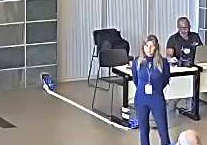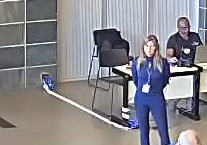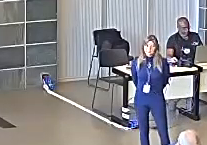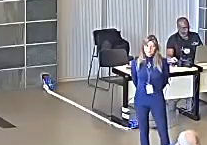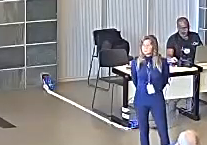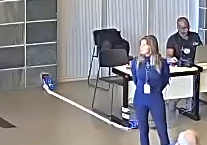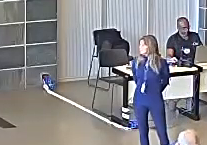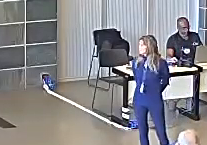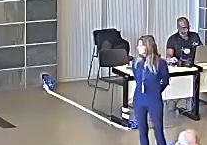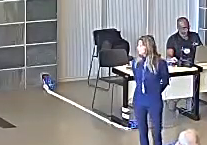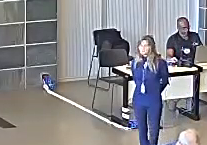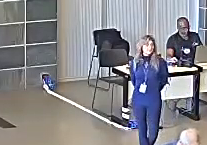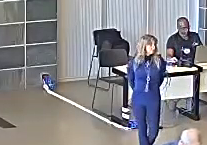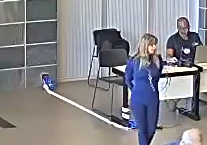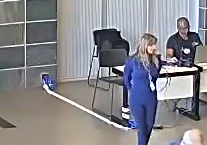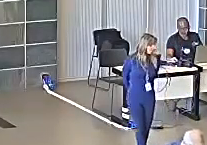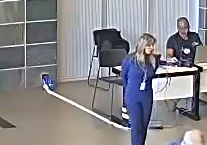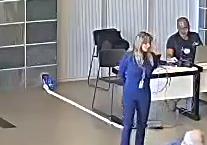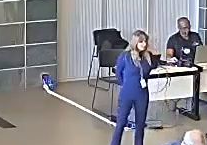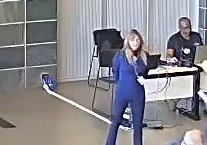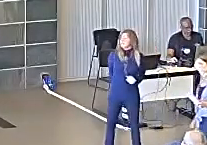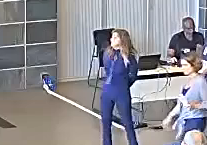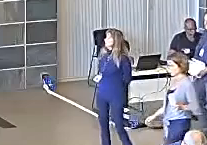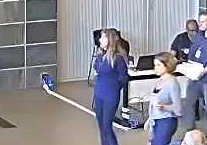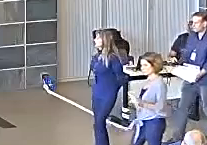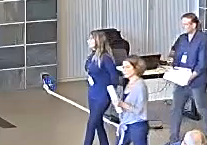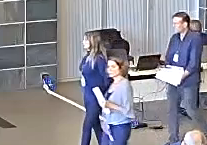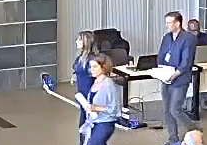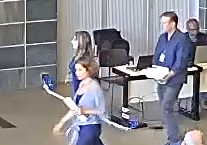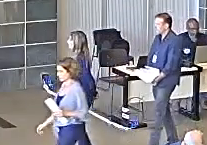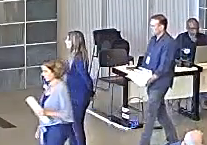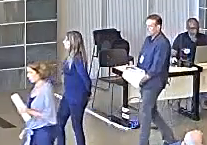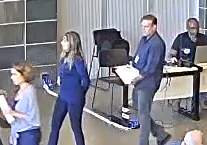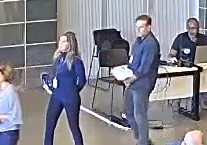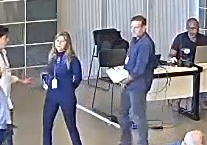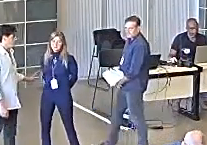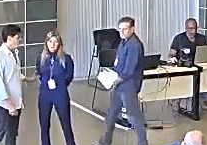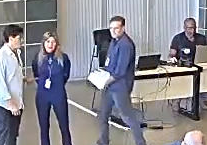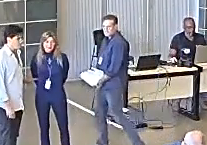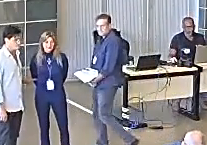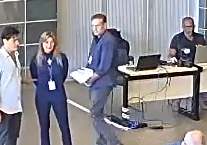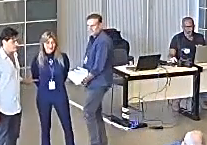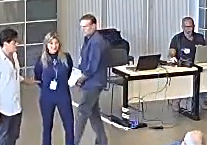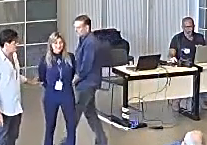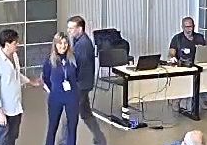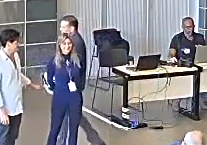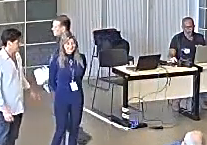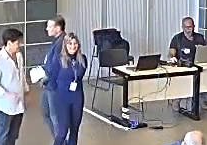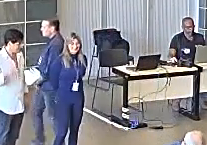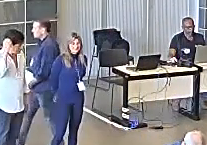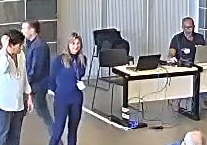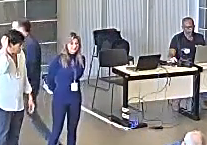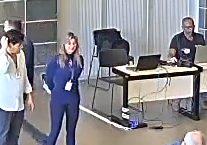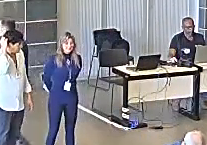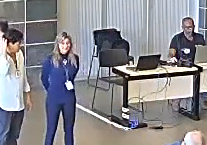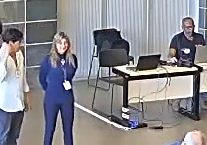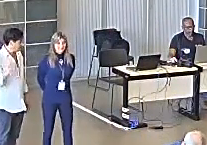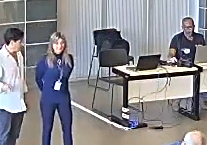que é uma realmente uma fala de repúdio a não presença que realmente lastimável que deixa a